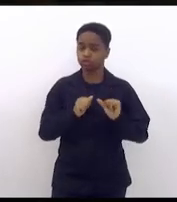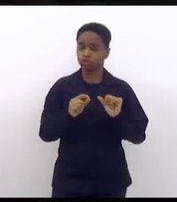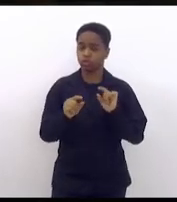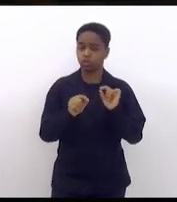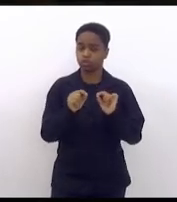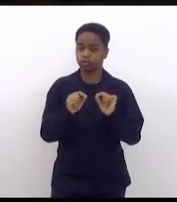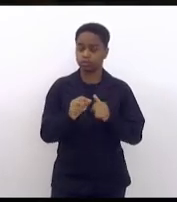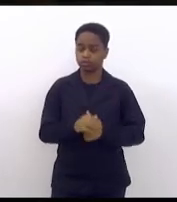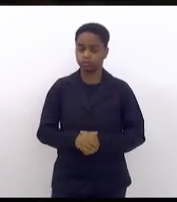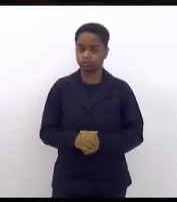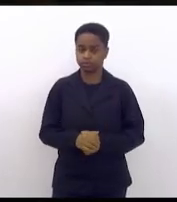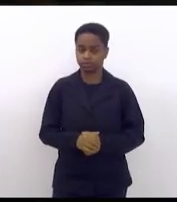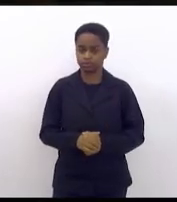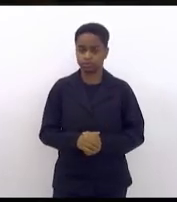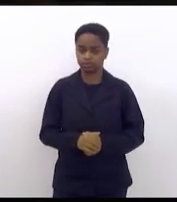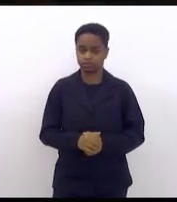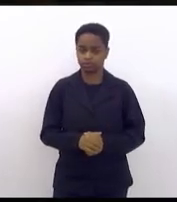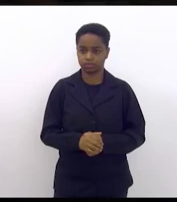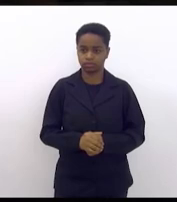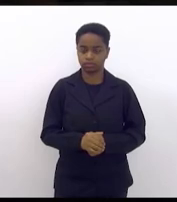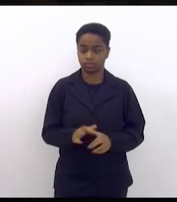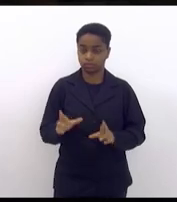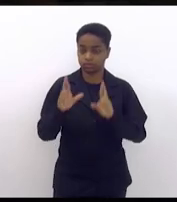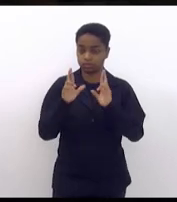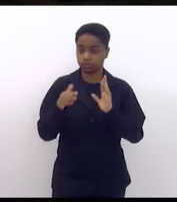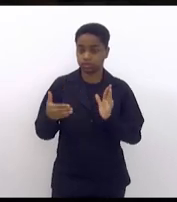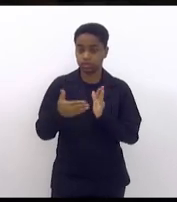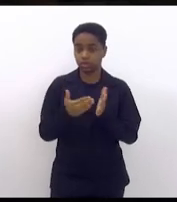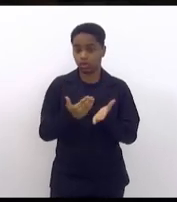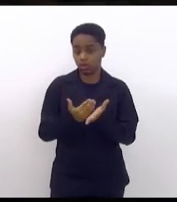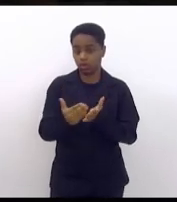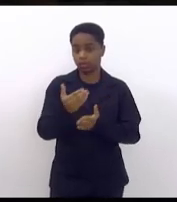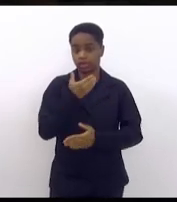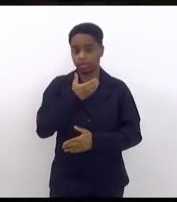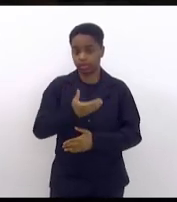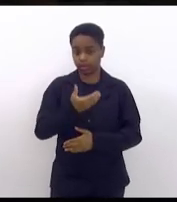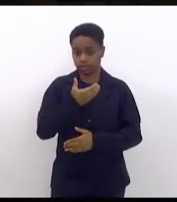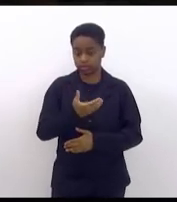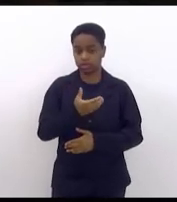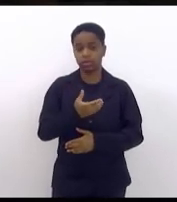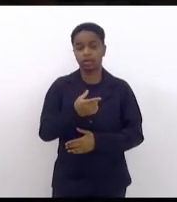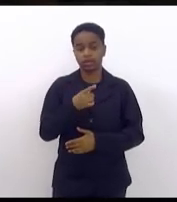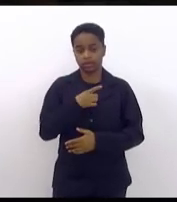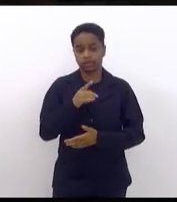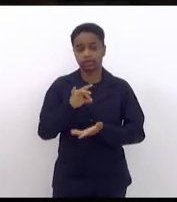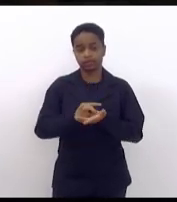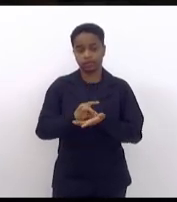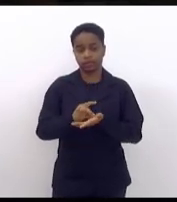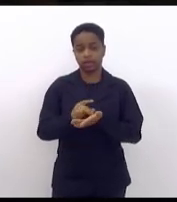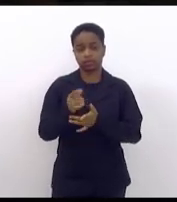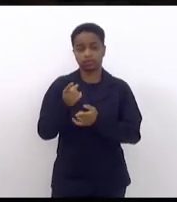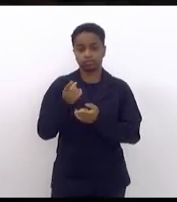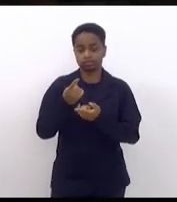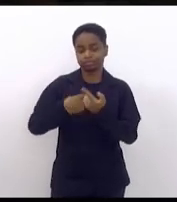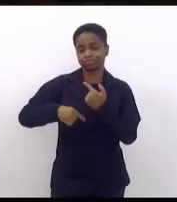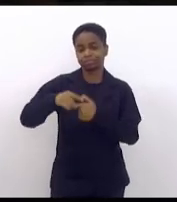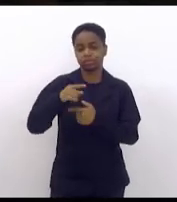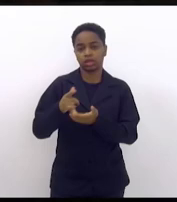que até o início de dezembro a reforma tributária